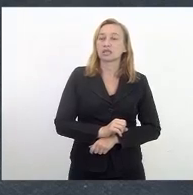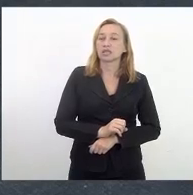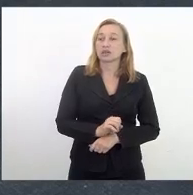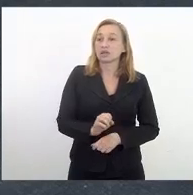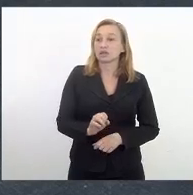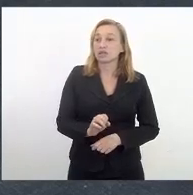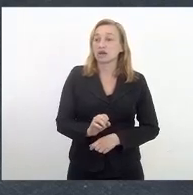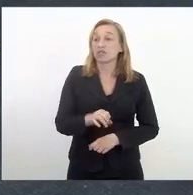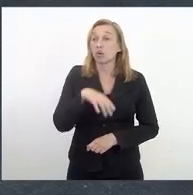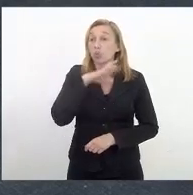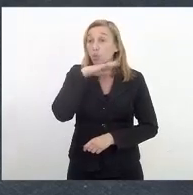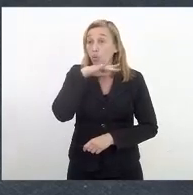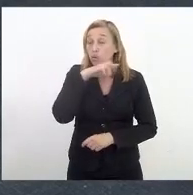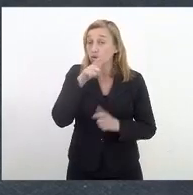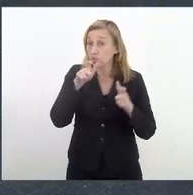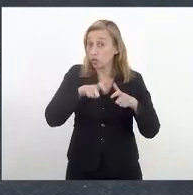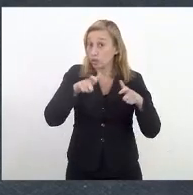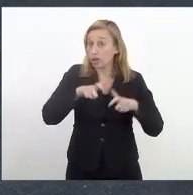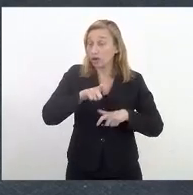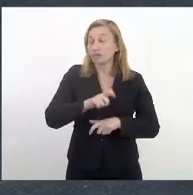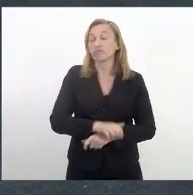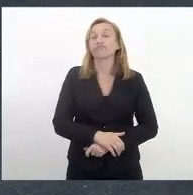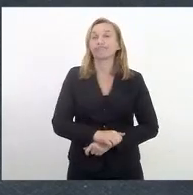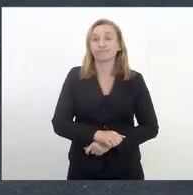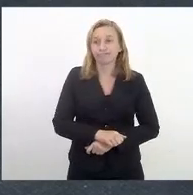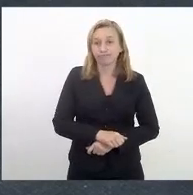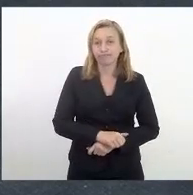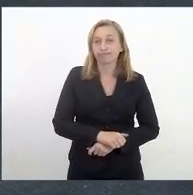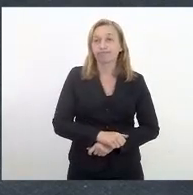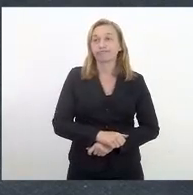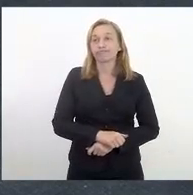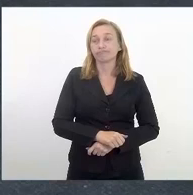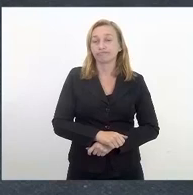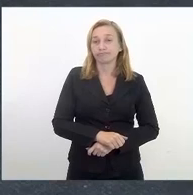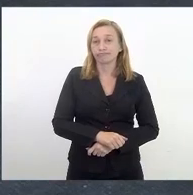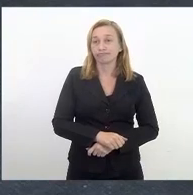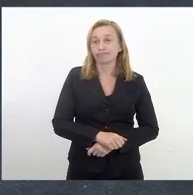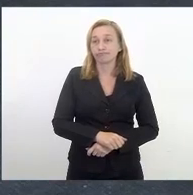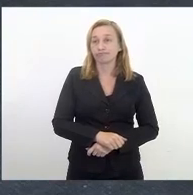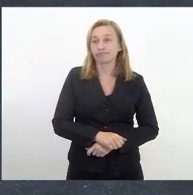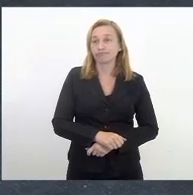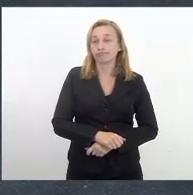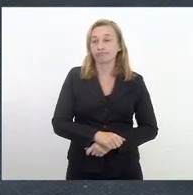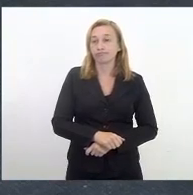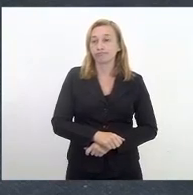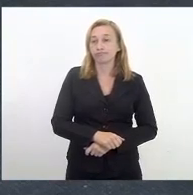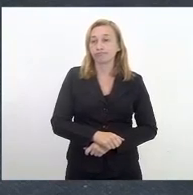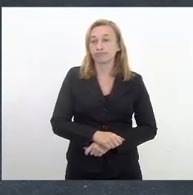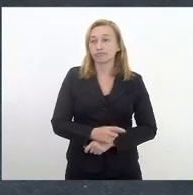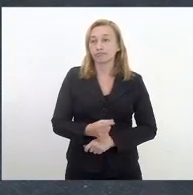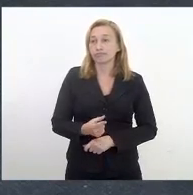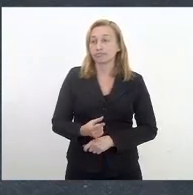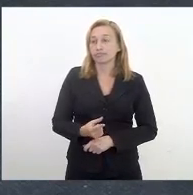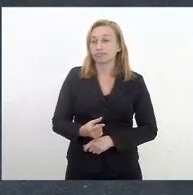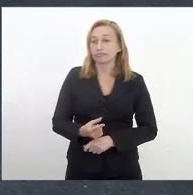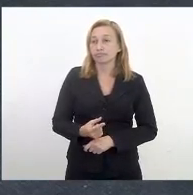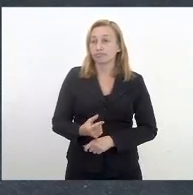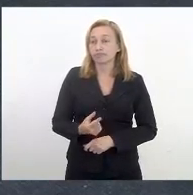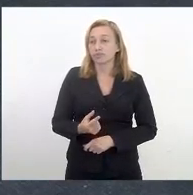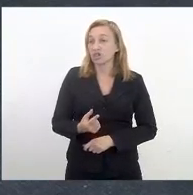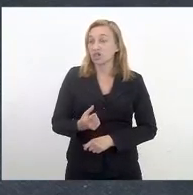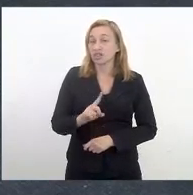miséria é praticamente Spotify Adquirido e sem gastos de recursos